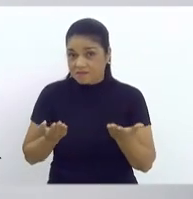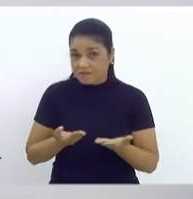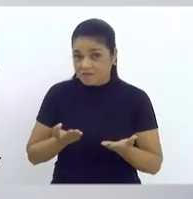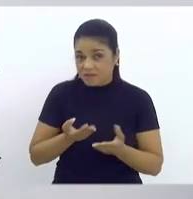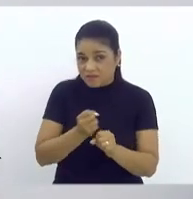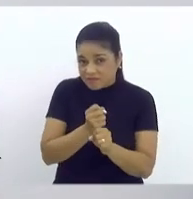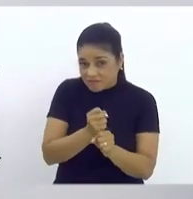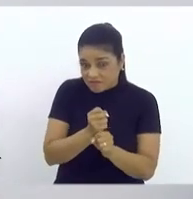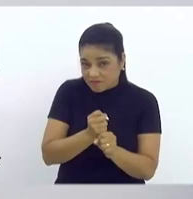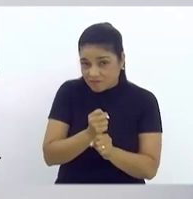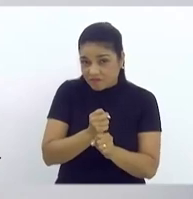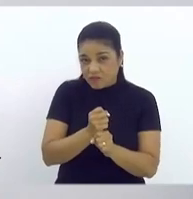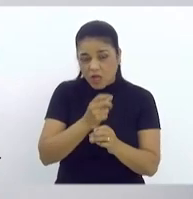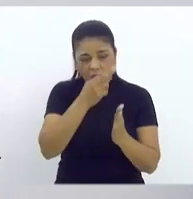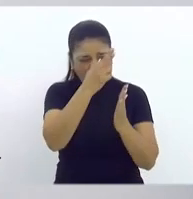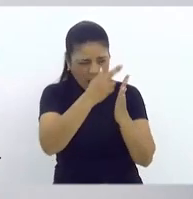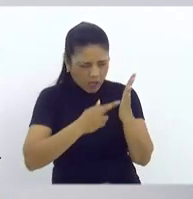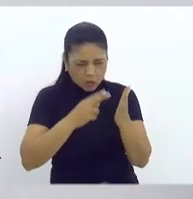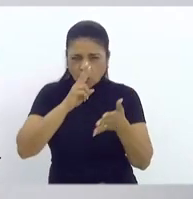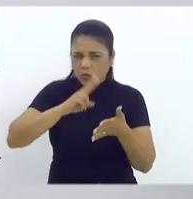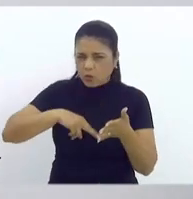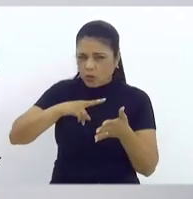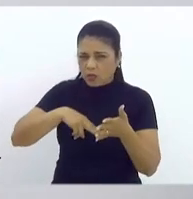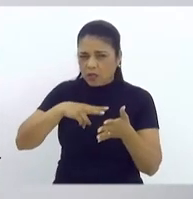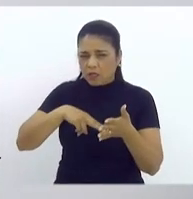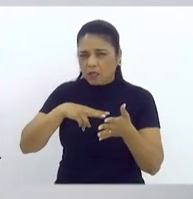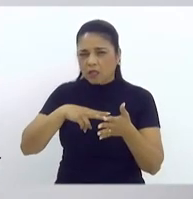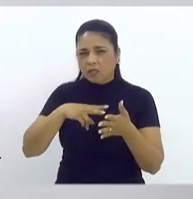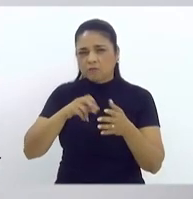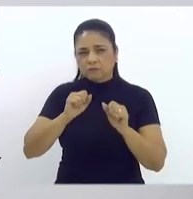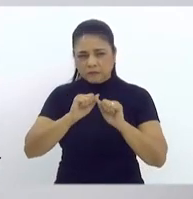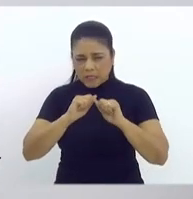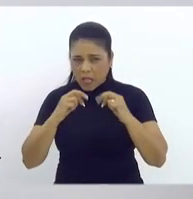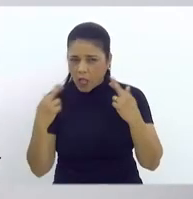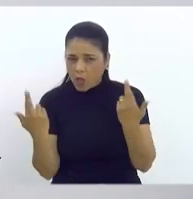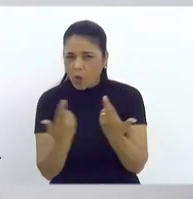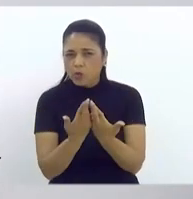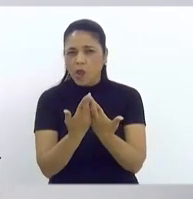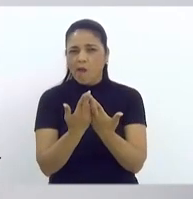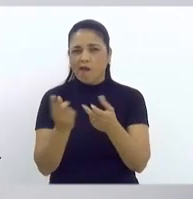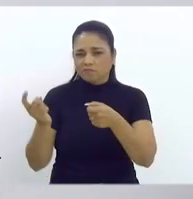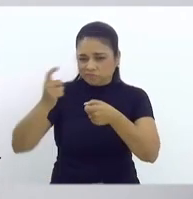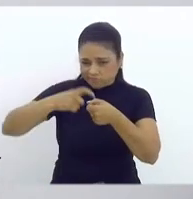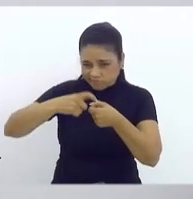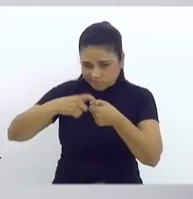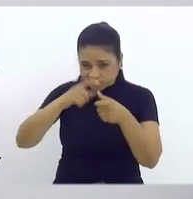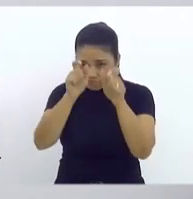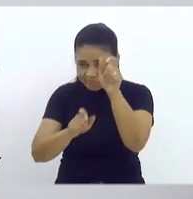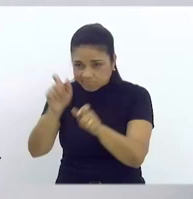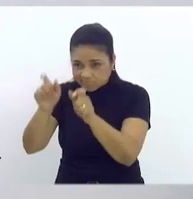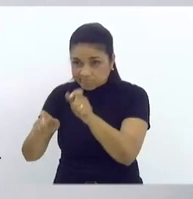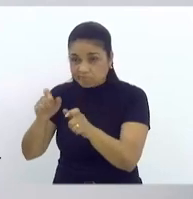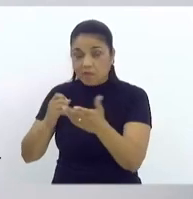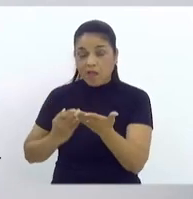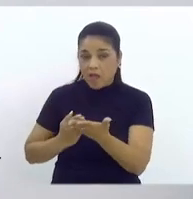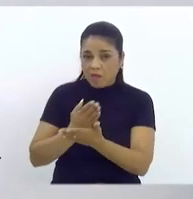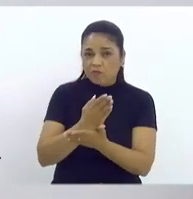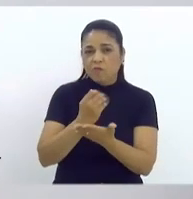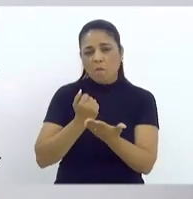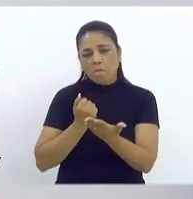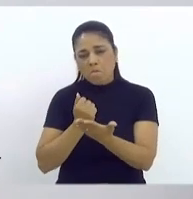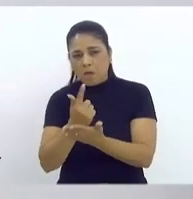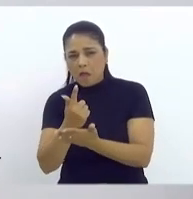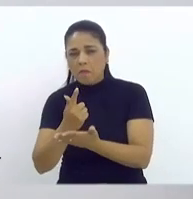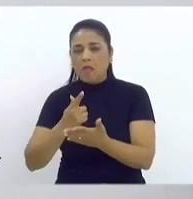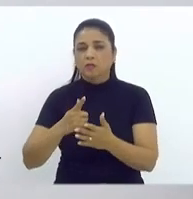pelo que eu li no relatório, e acho que a Assembleia dos Acionistas aprovou também nesse semestre, um pagamento de lucros, dividendos,